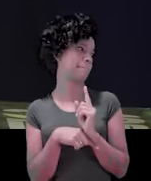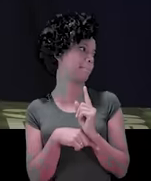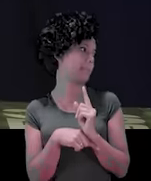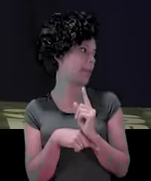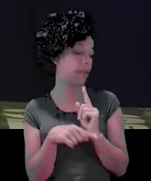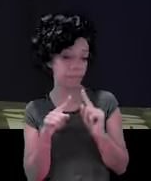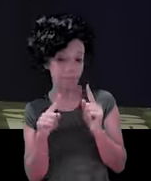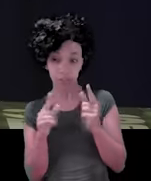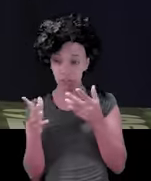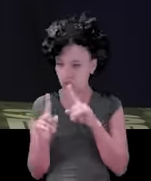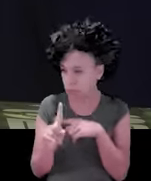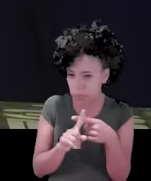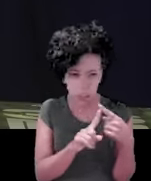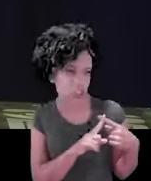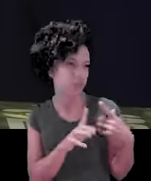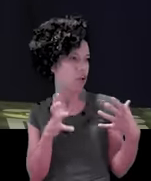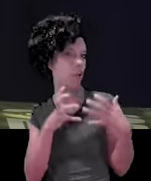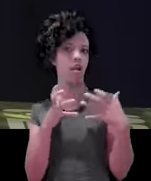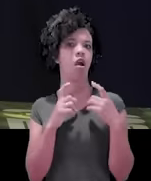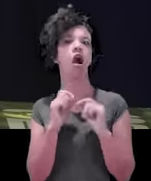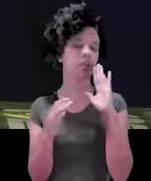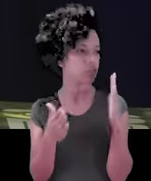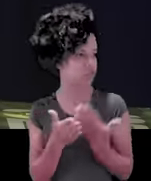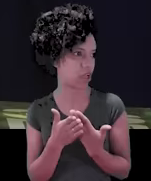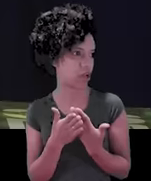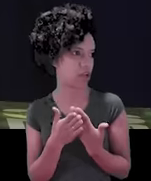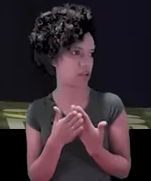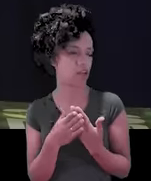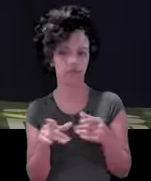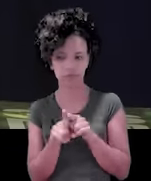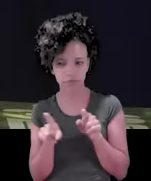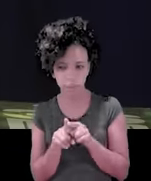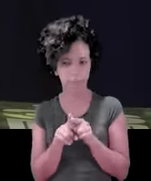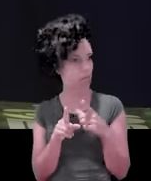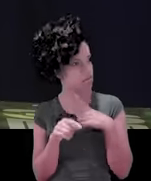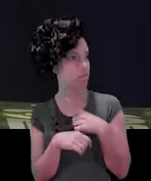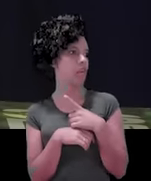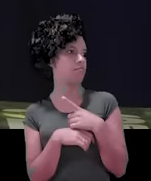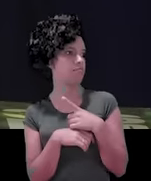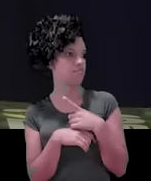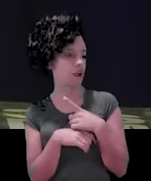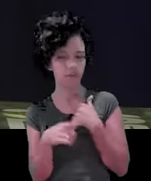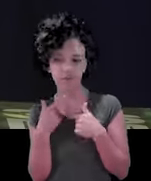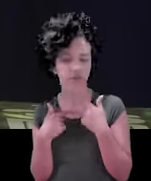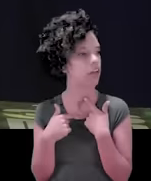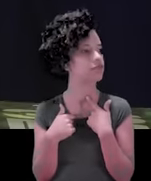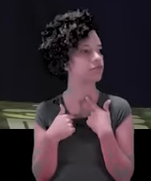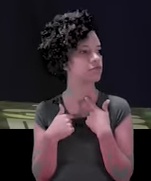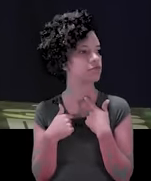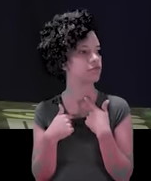na frente a família assim dera meu propósito a vó só que a história do carro é o meu propósito ano